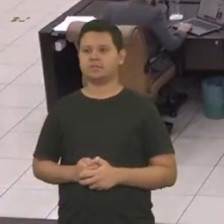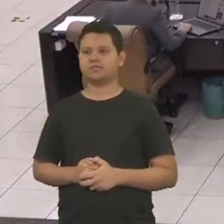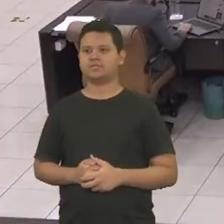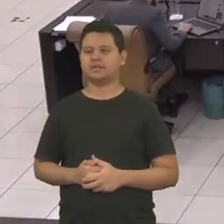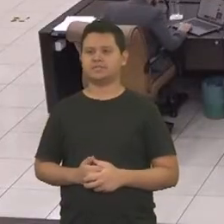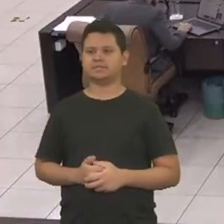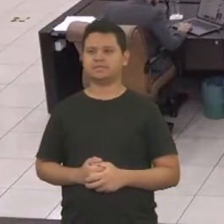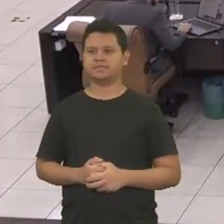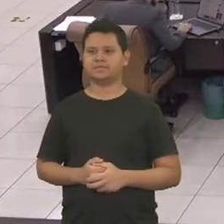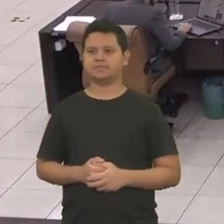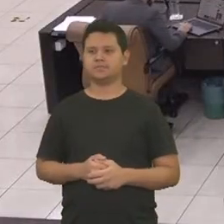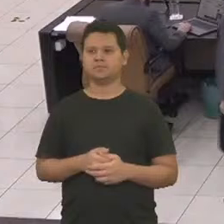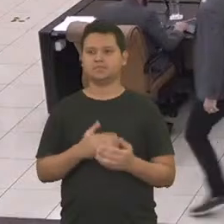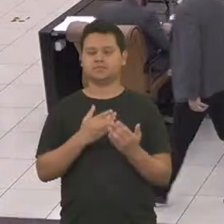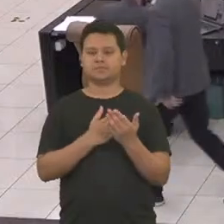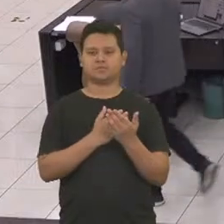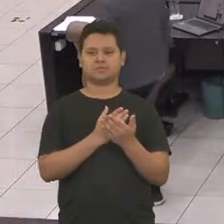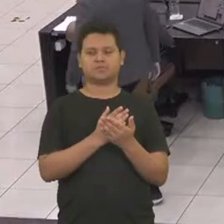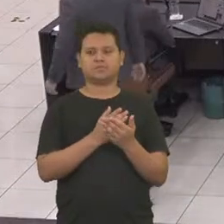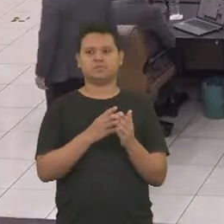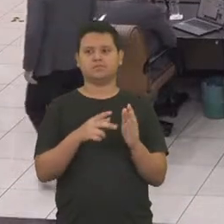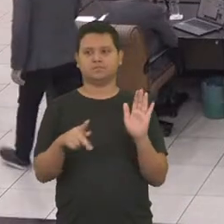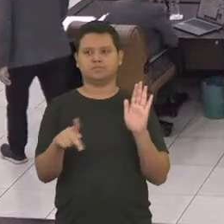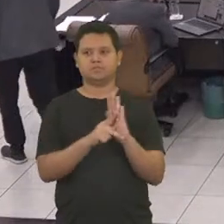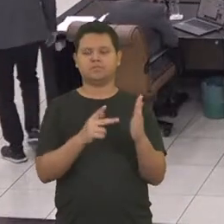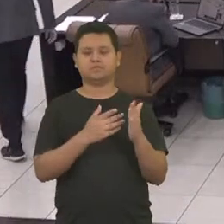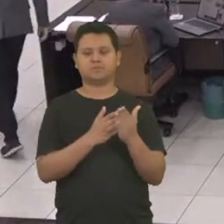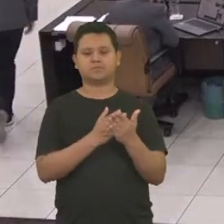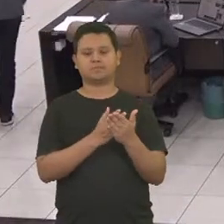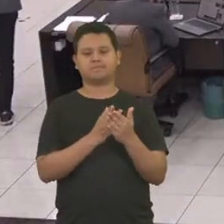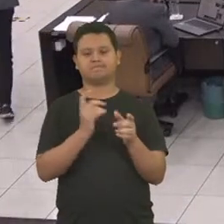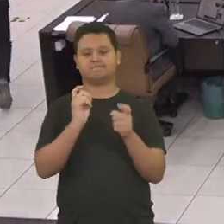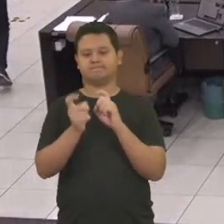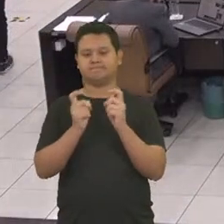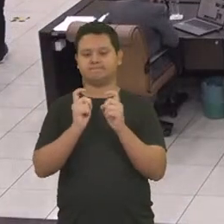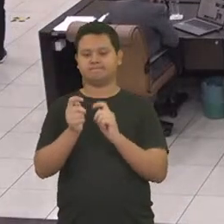O projeto continua em discussão.